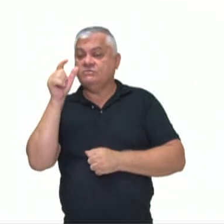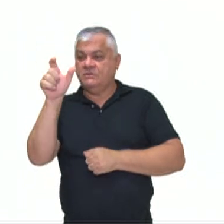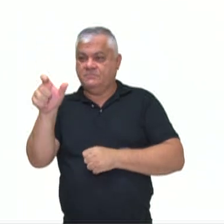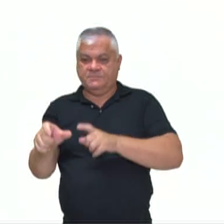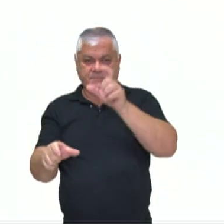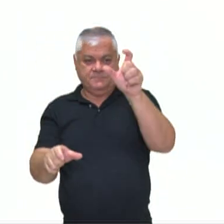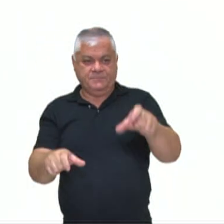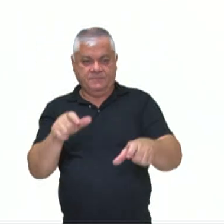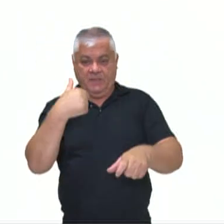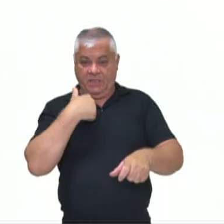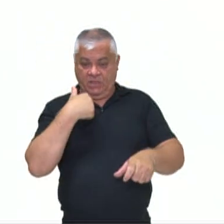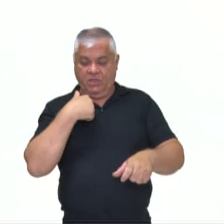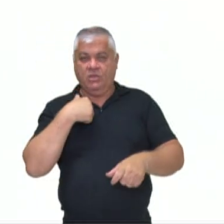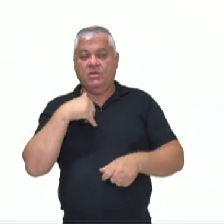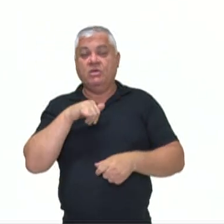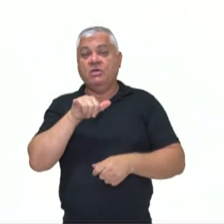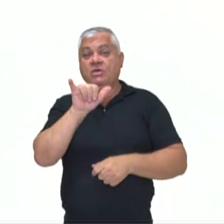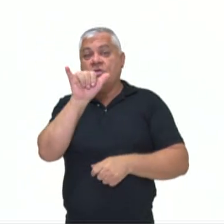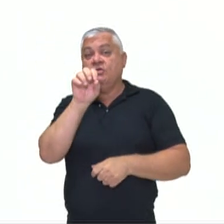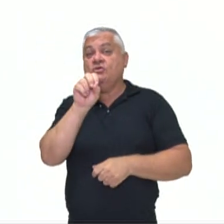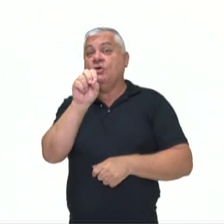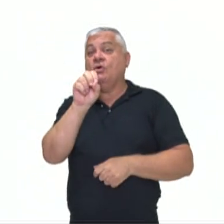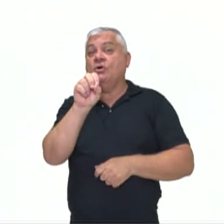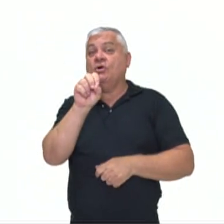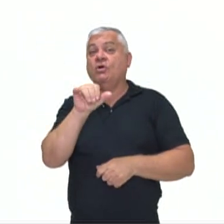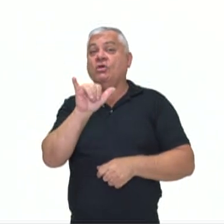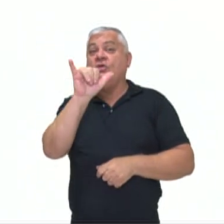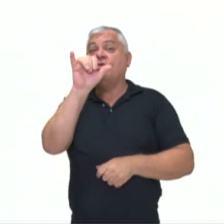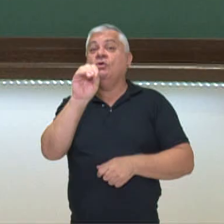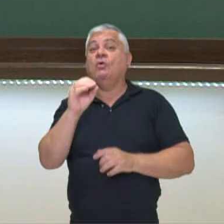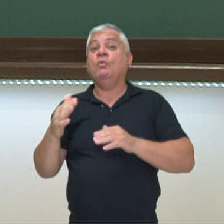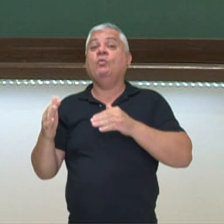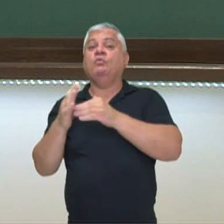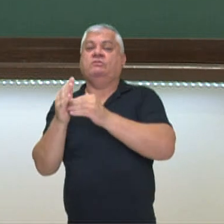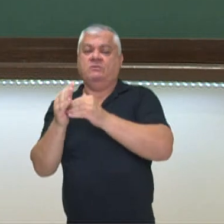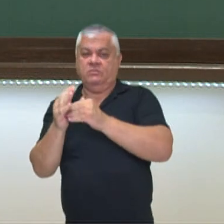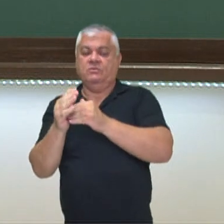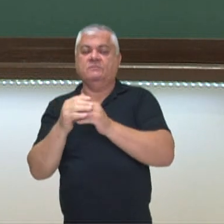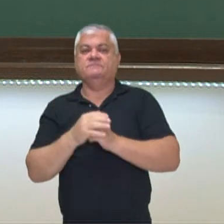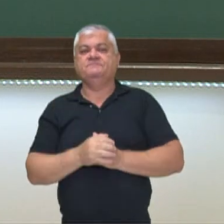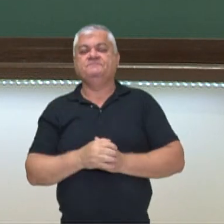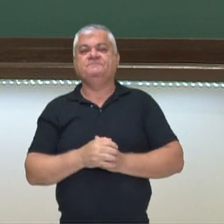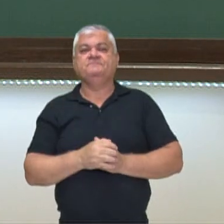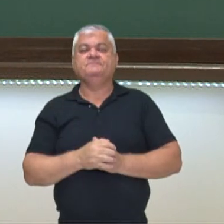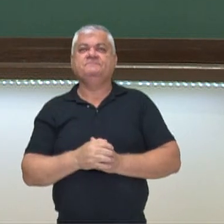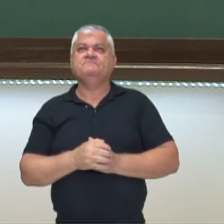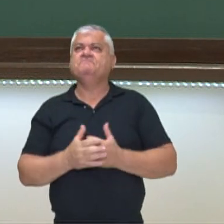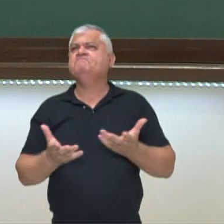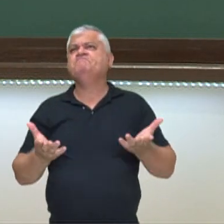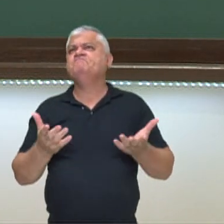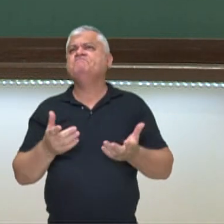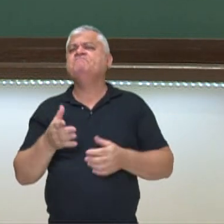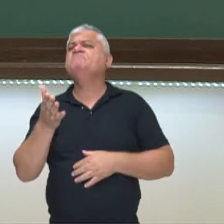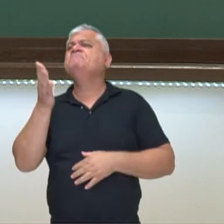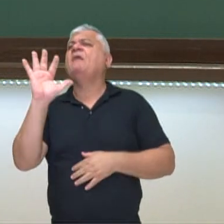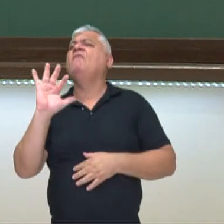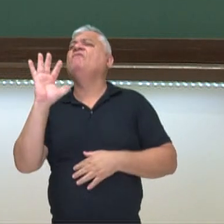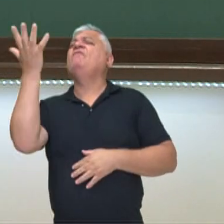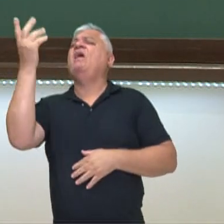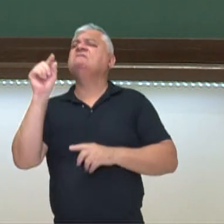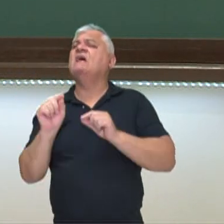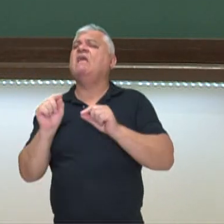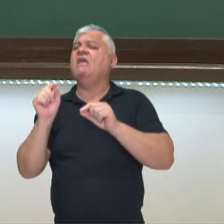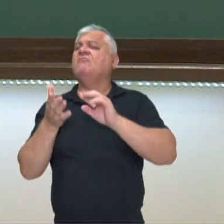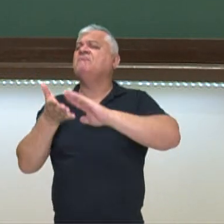mesmo, o yo é a última pessoa que se menciona. Como assim? Se eu pergunto assim para vocês, ah, quem foi à festa? Você vai me responder